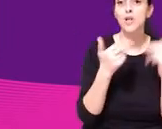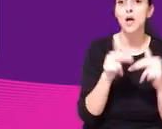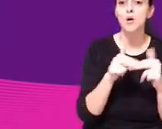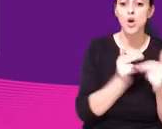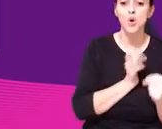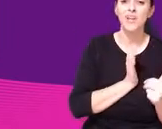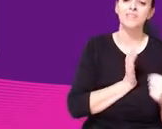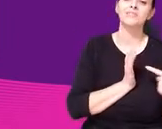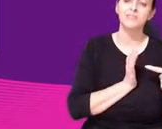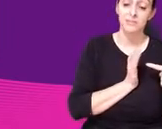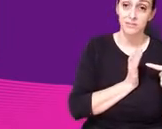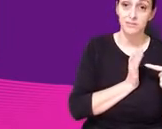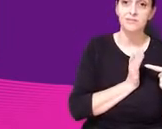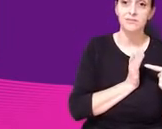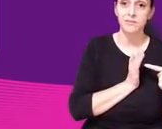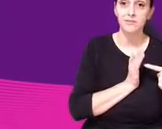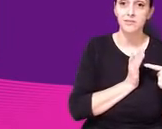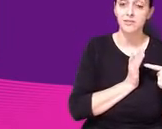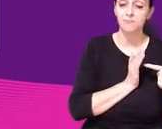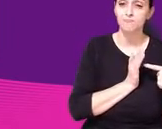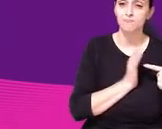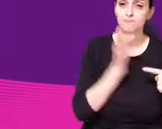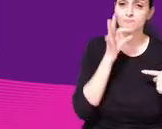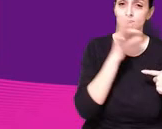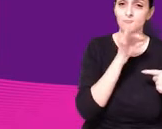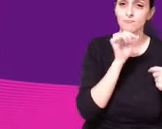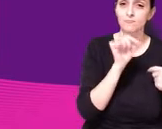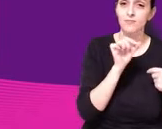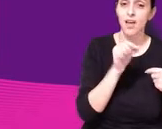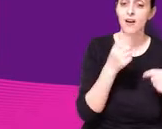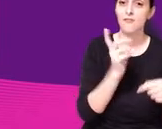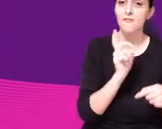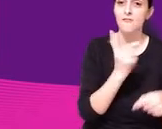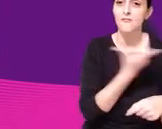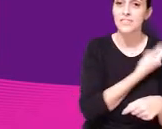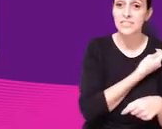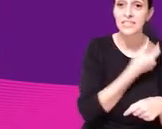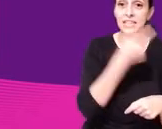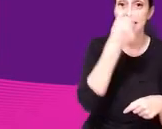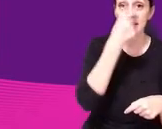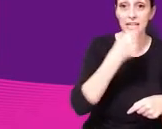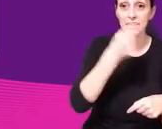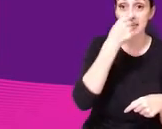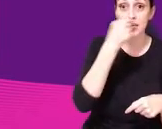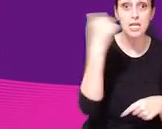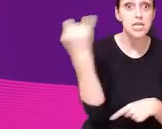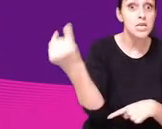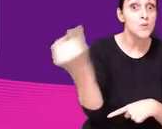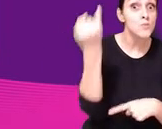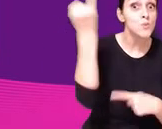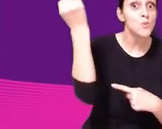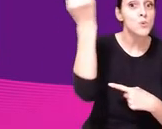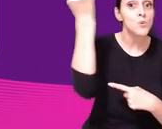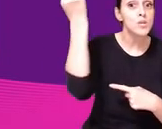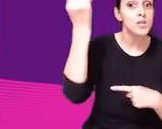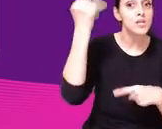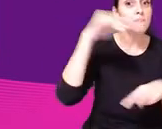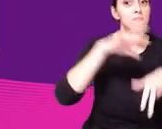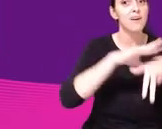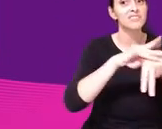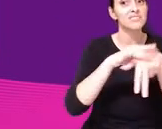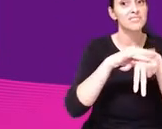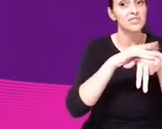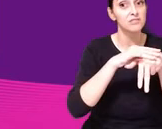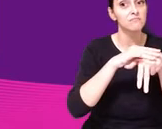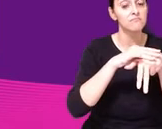cardiovasculares. Então, vacinação para gripe passa a ser importantíssimo nesses pacientes.